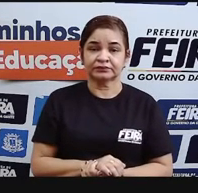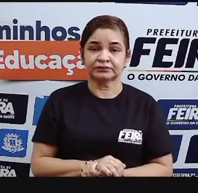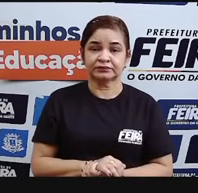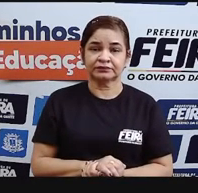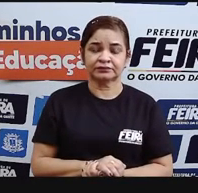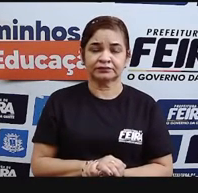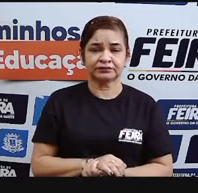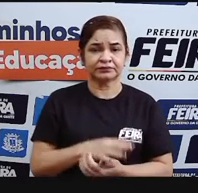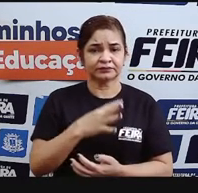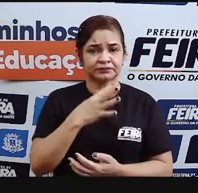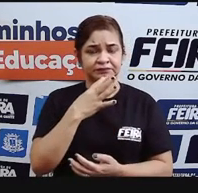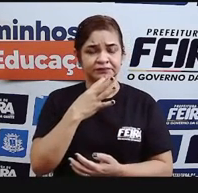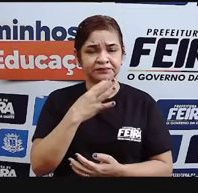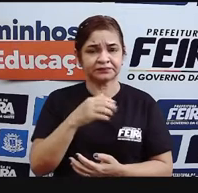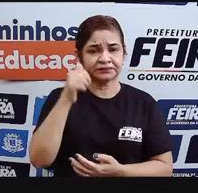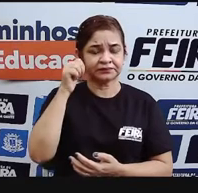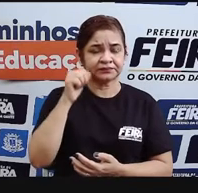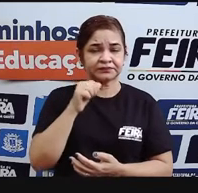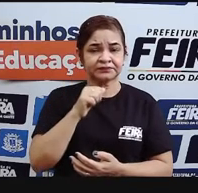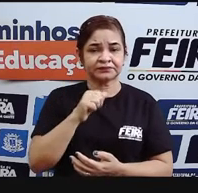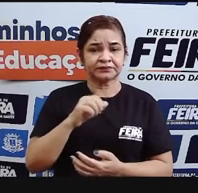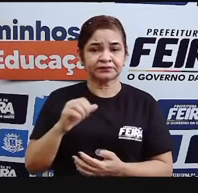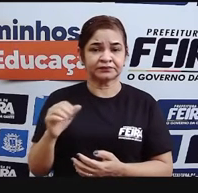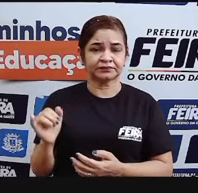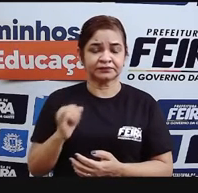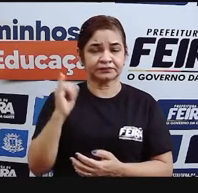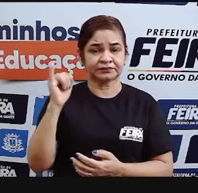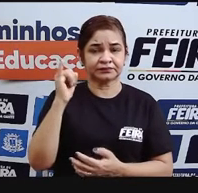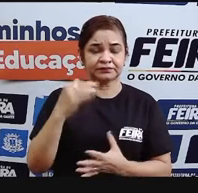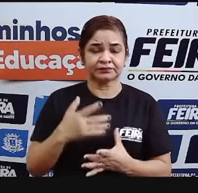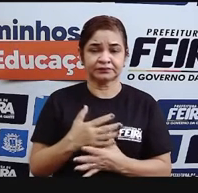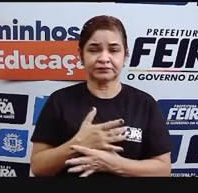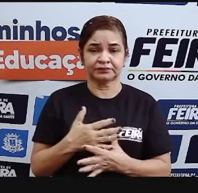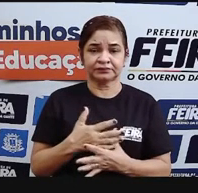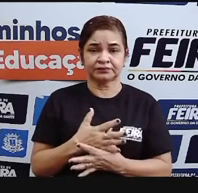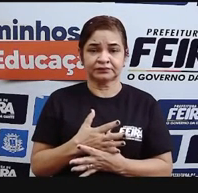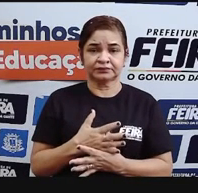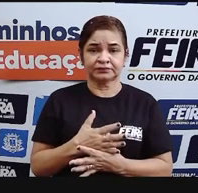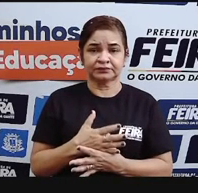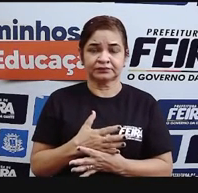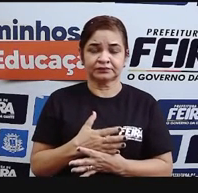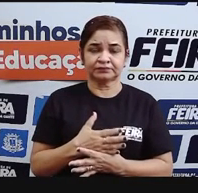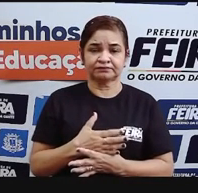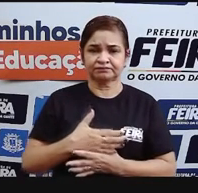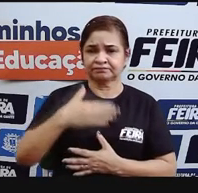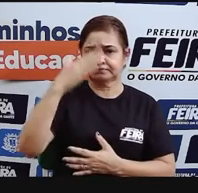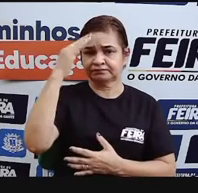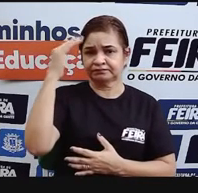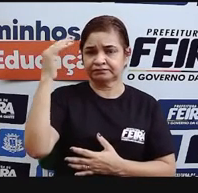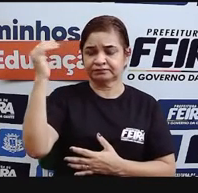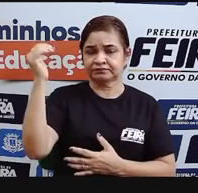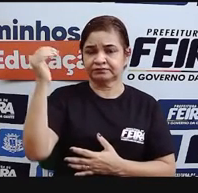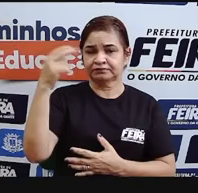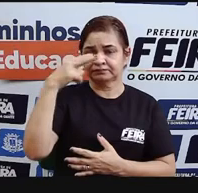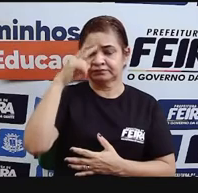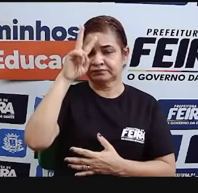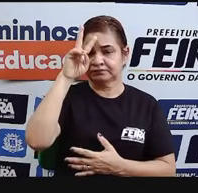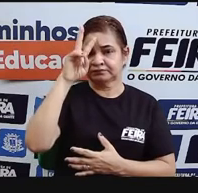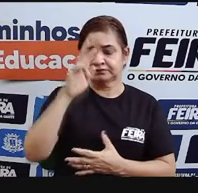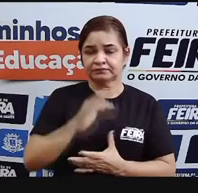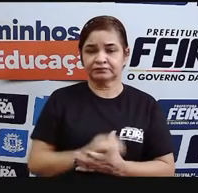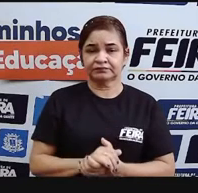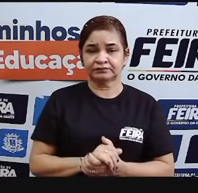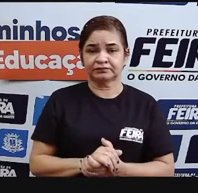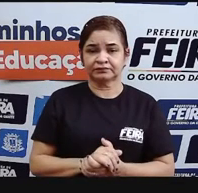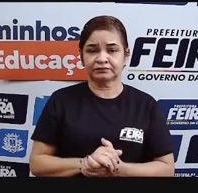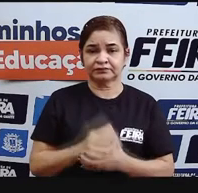Conhece as mulheres que são destaque na sua cidade? As mulheres que têm grande relevância e grande papel histórico? A